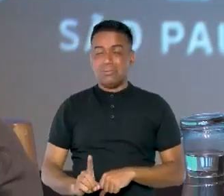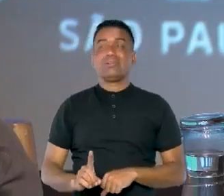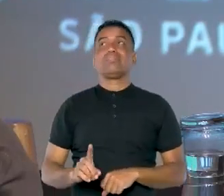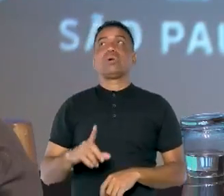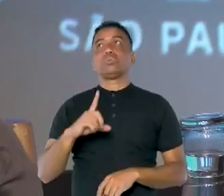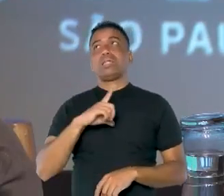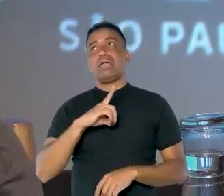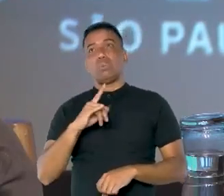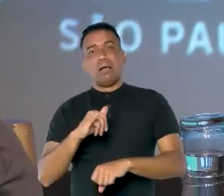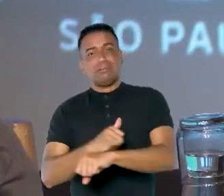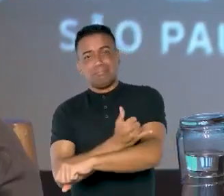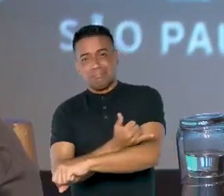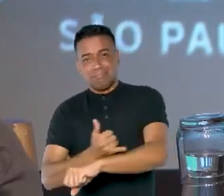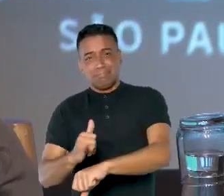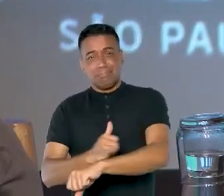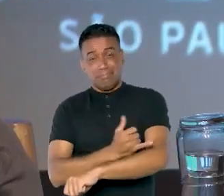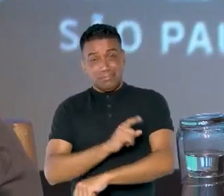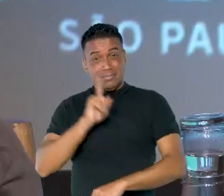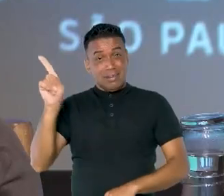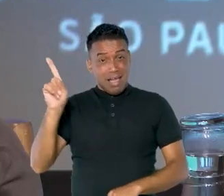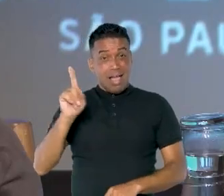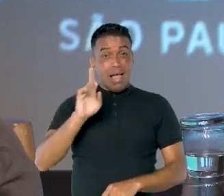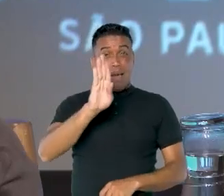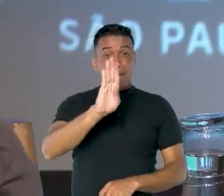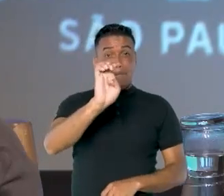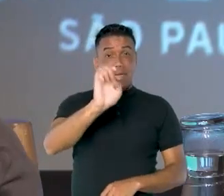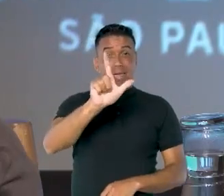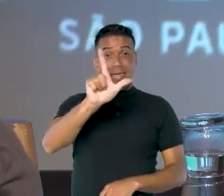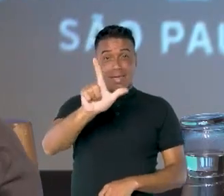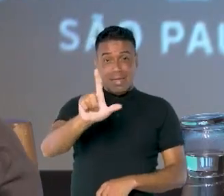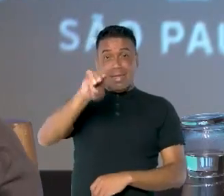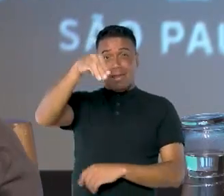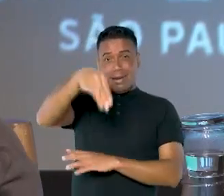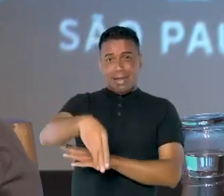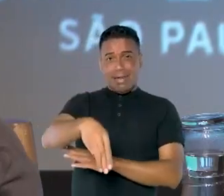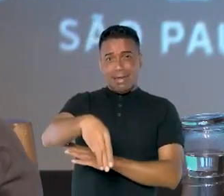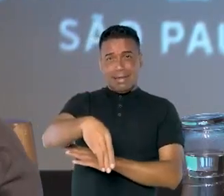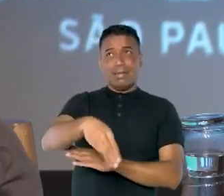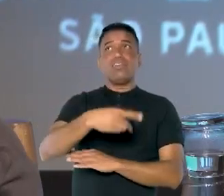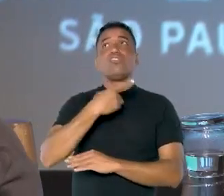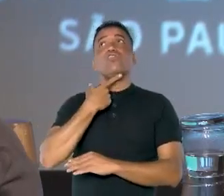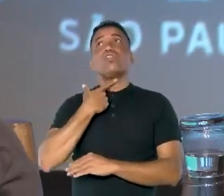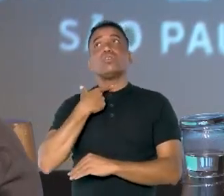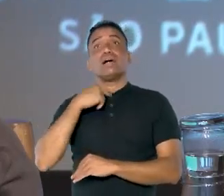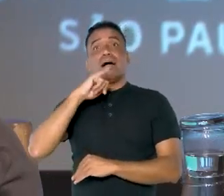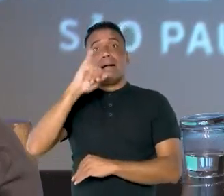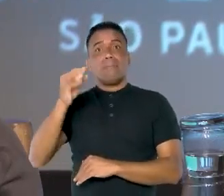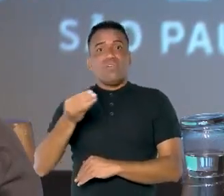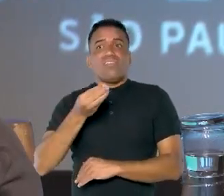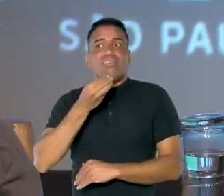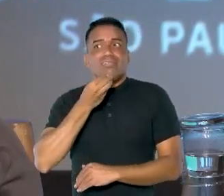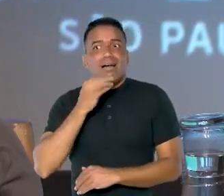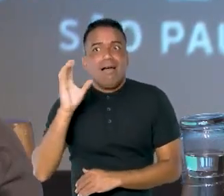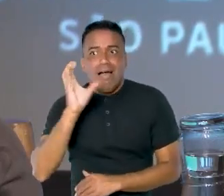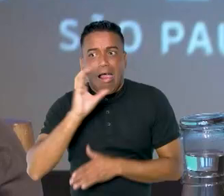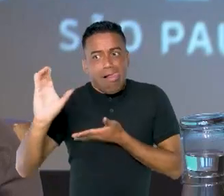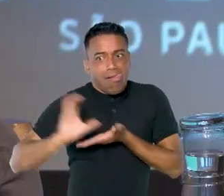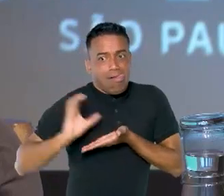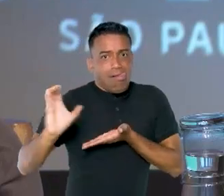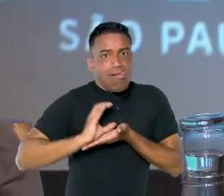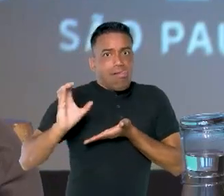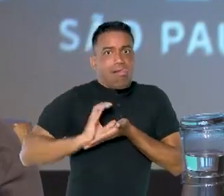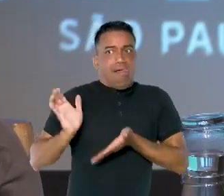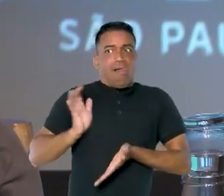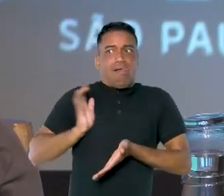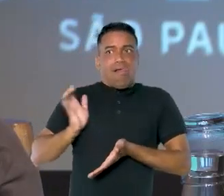tática lá em Belém de uma vontade de aproveitar muito rapidamente